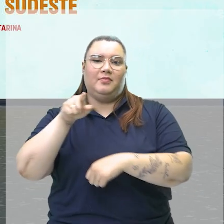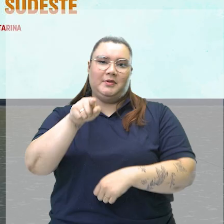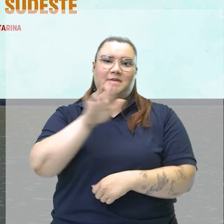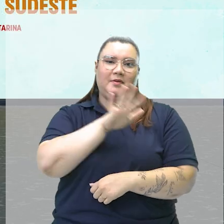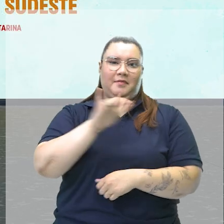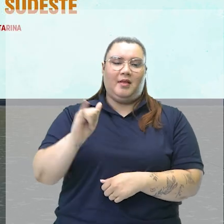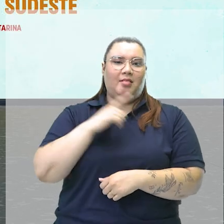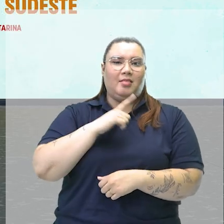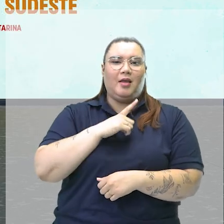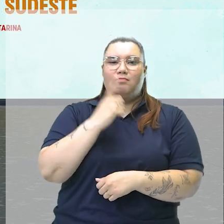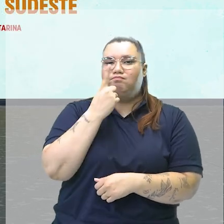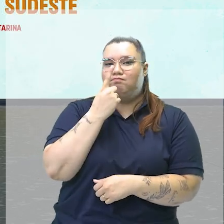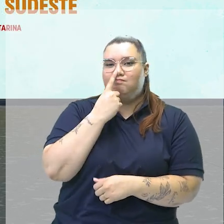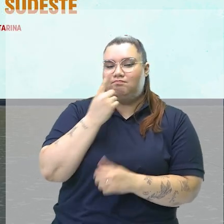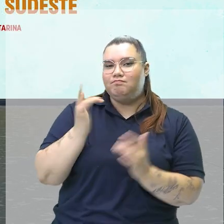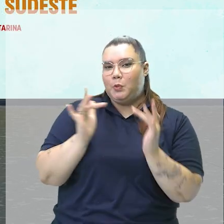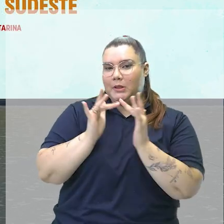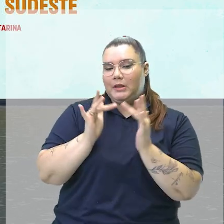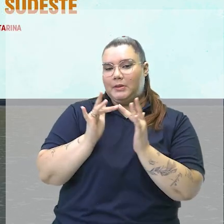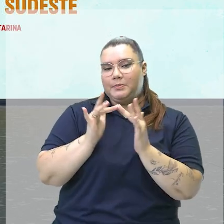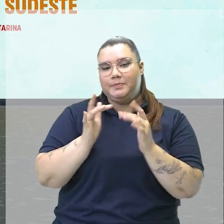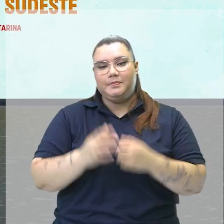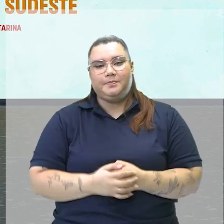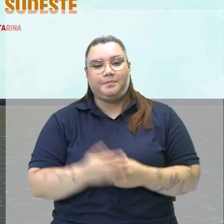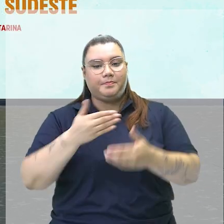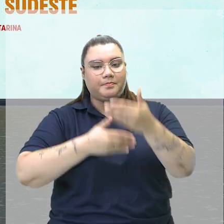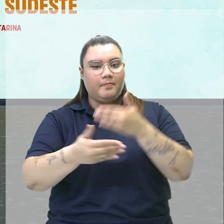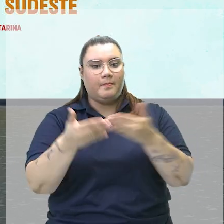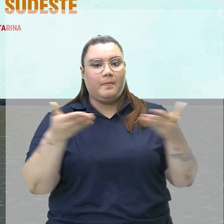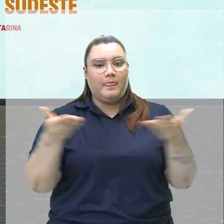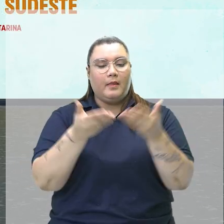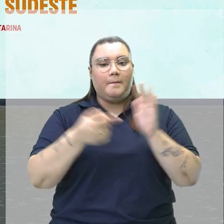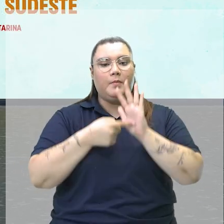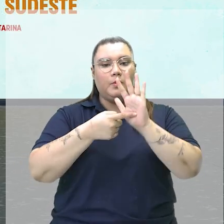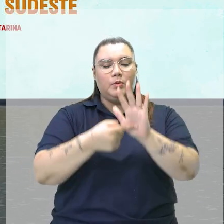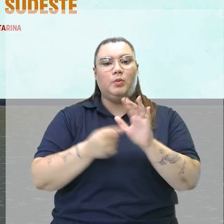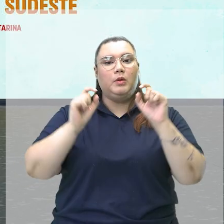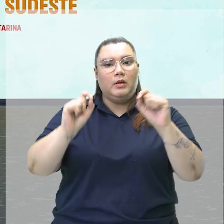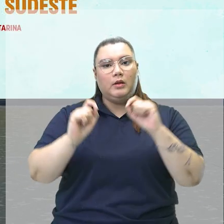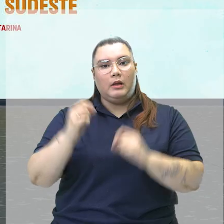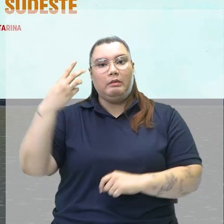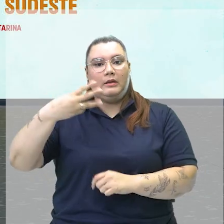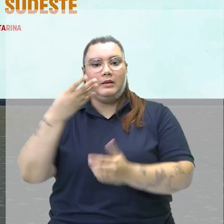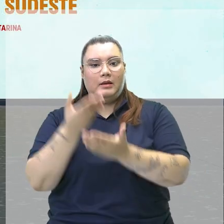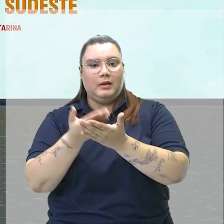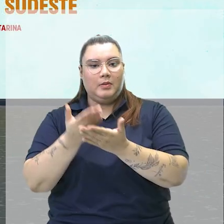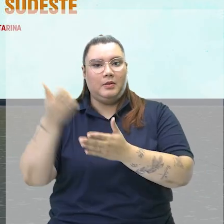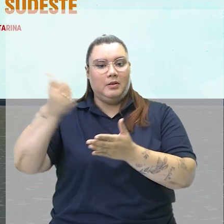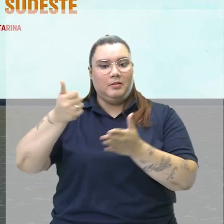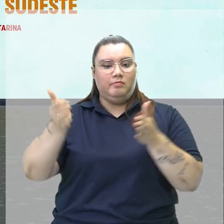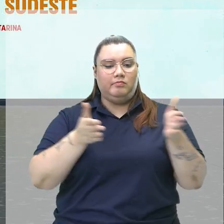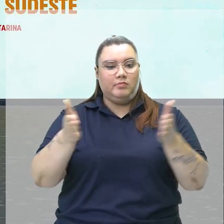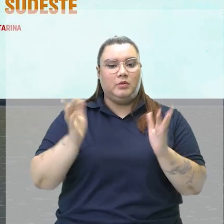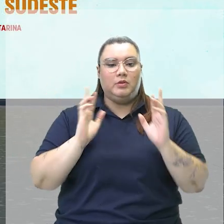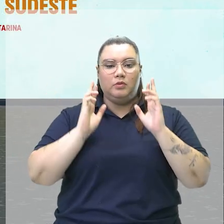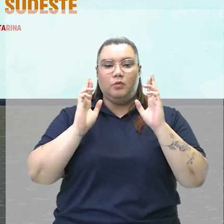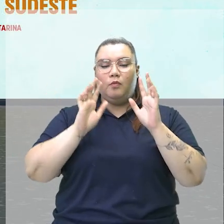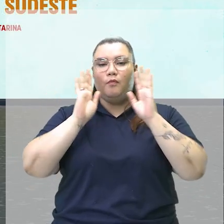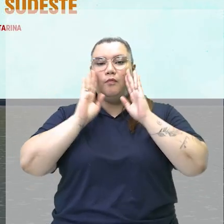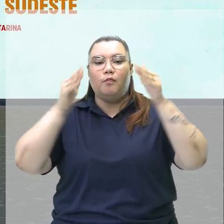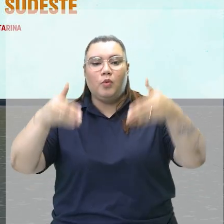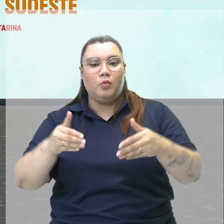uma afinidade, certo? Prosseguindo, vamos ali para a nossa terceira aula dessa primeira unidade, onde nós falamos a respeito do